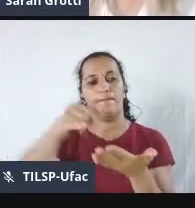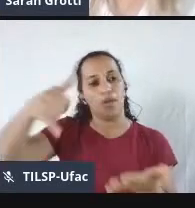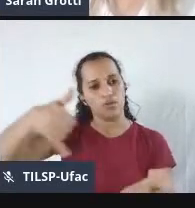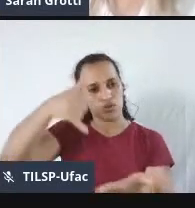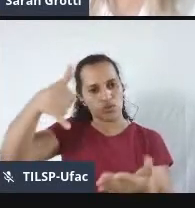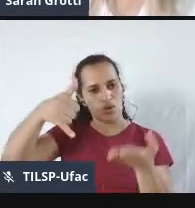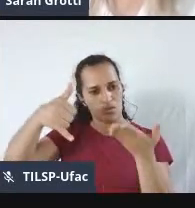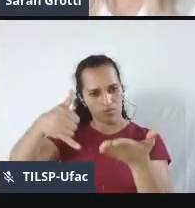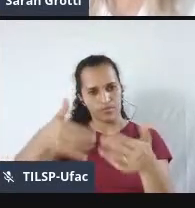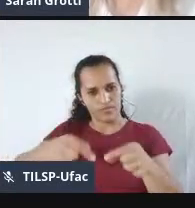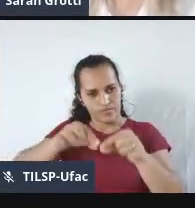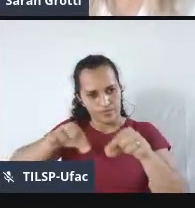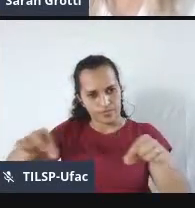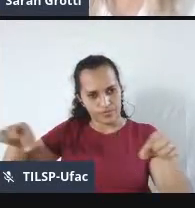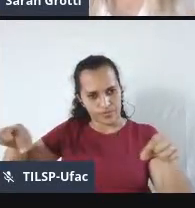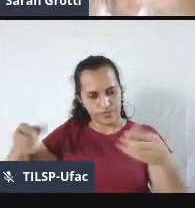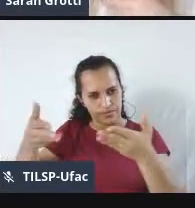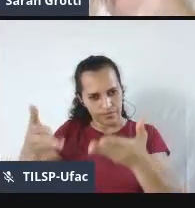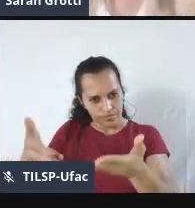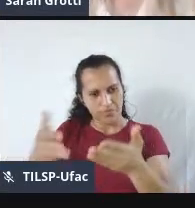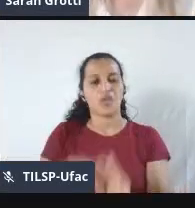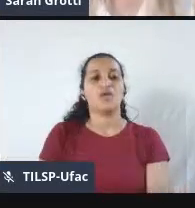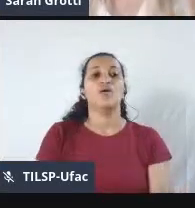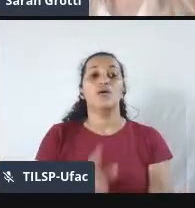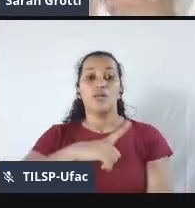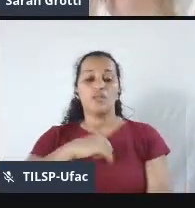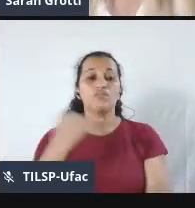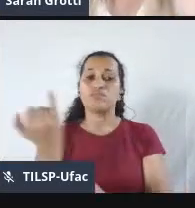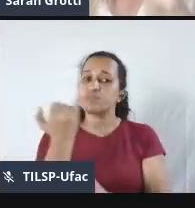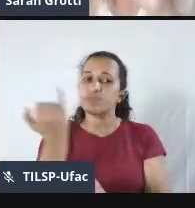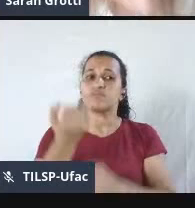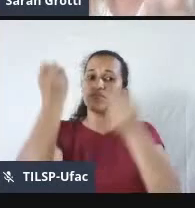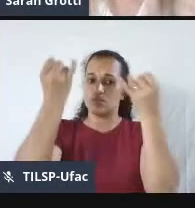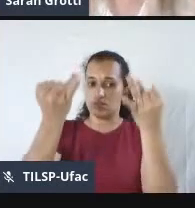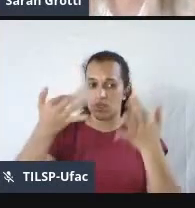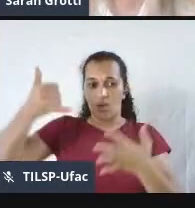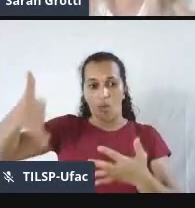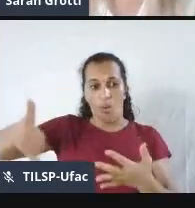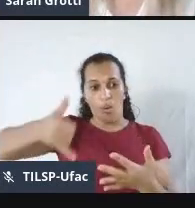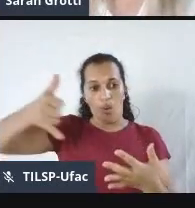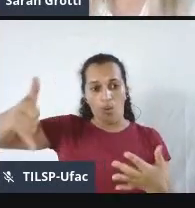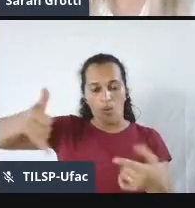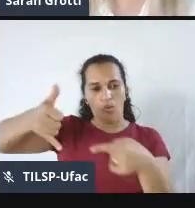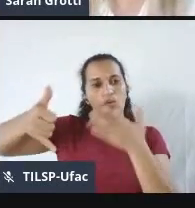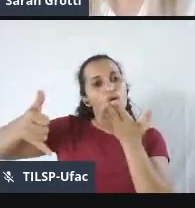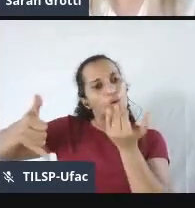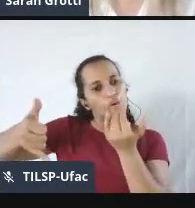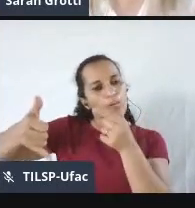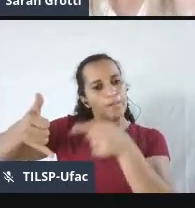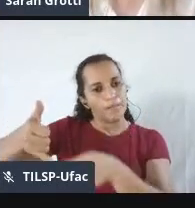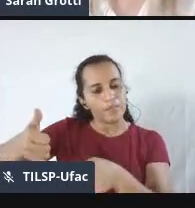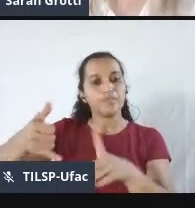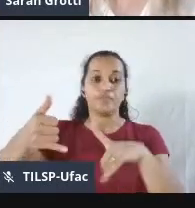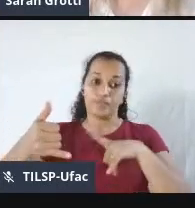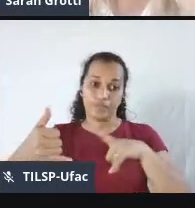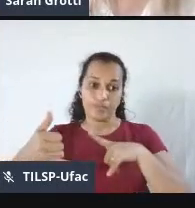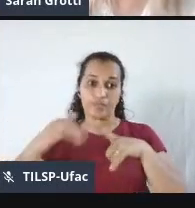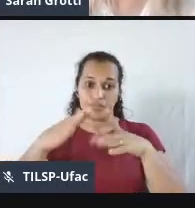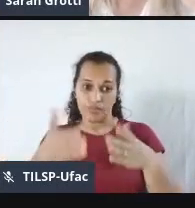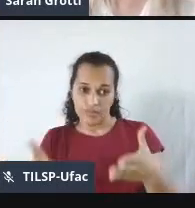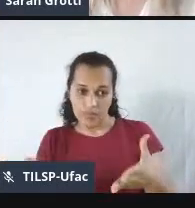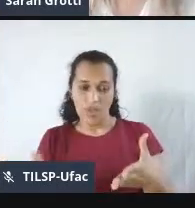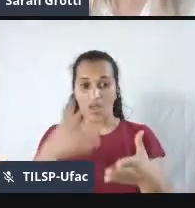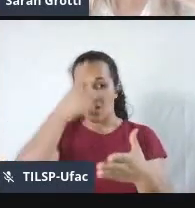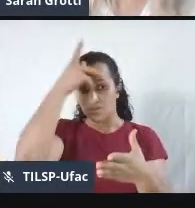estar falando isso, principalmente desses óleos que é uma parte da nossa classe demoniza, que